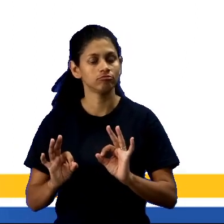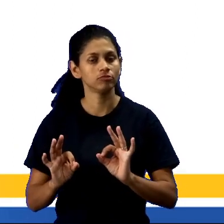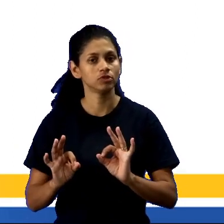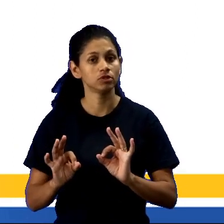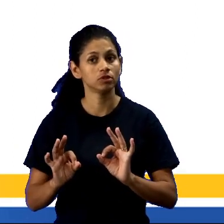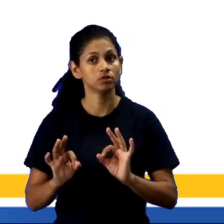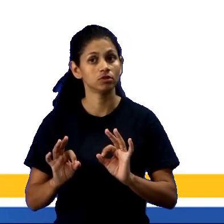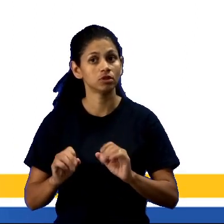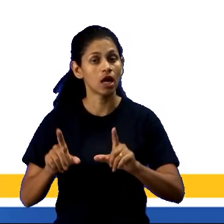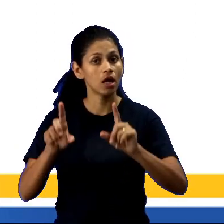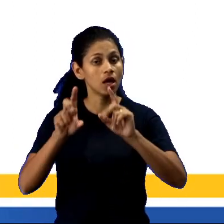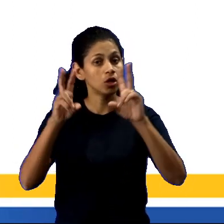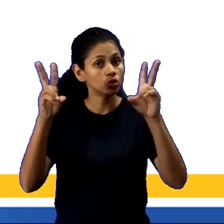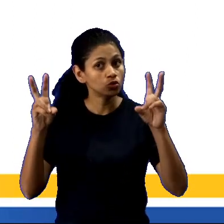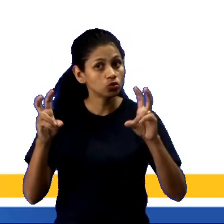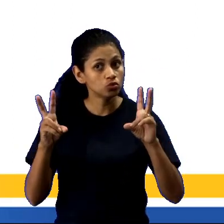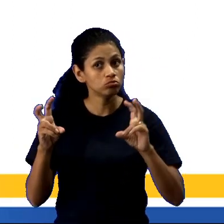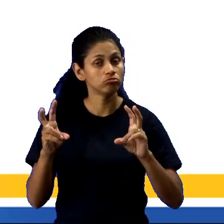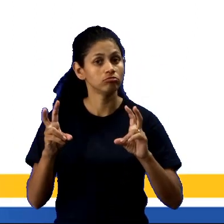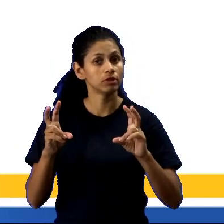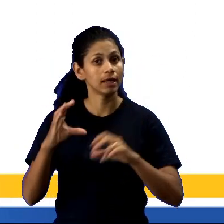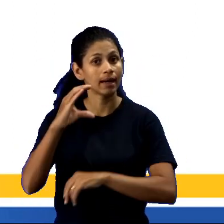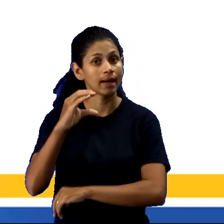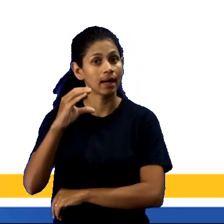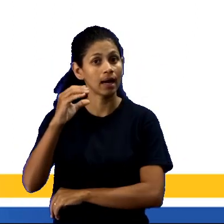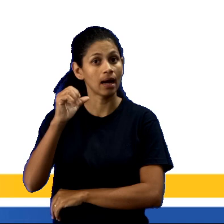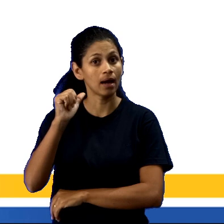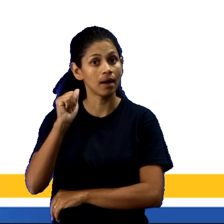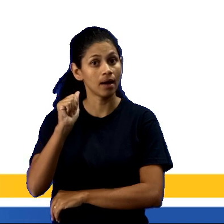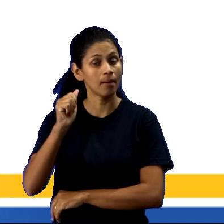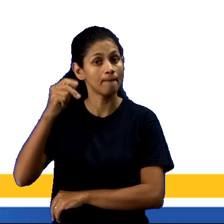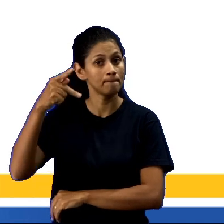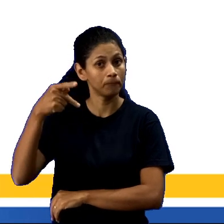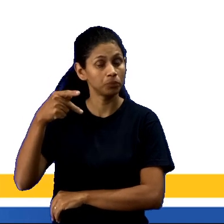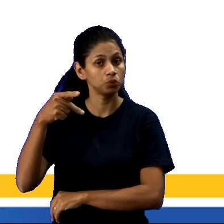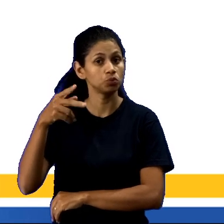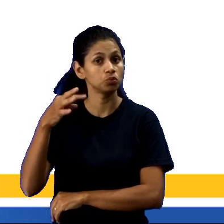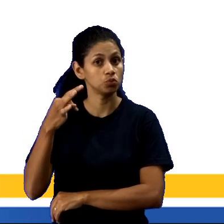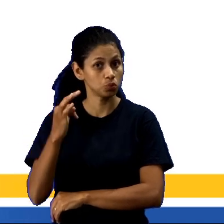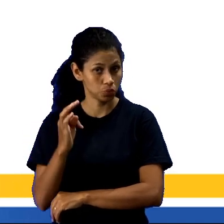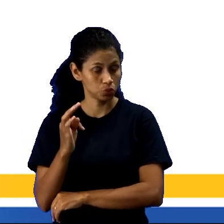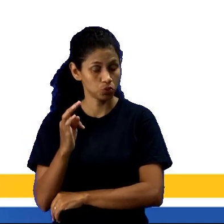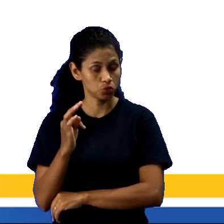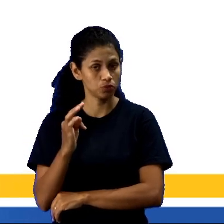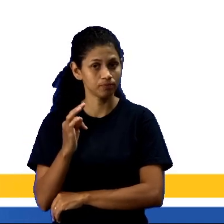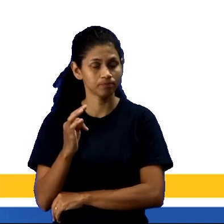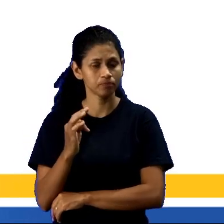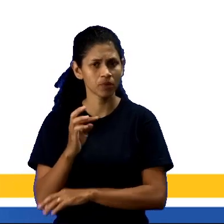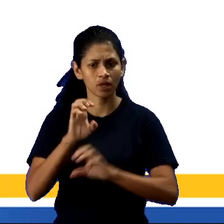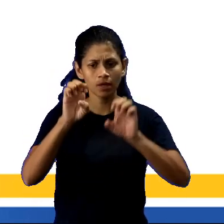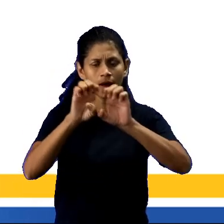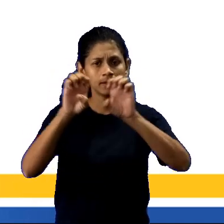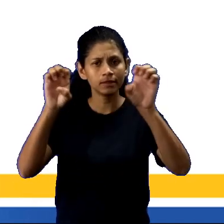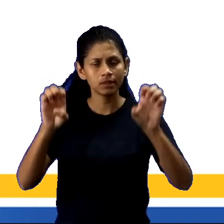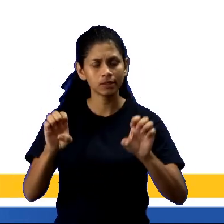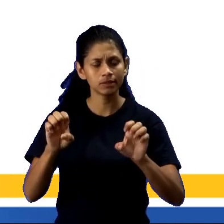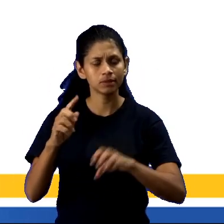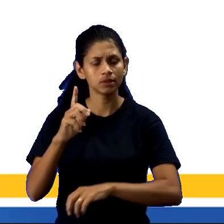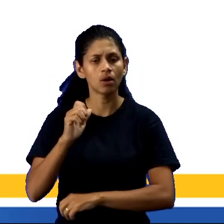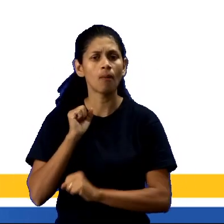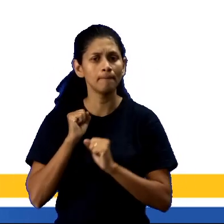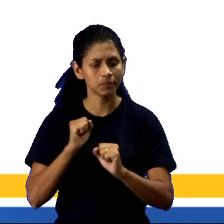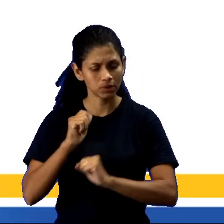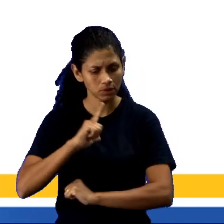artigo, chama-se caput, na qual em latim traduz como cabeça. A estrutura pode ter forma simples